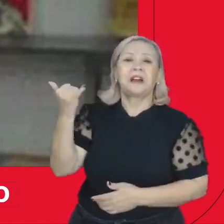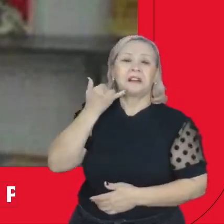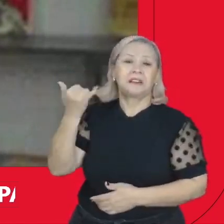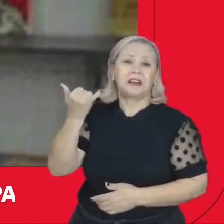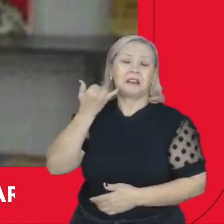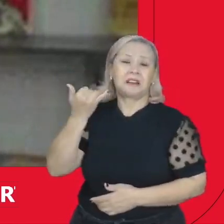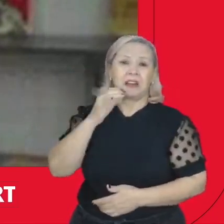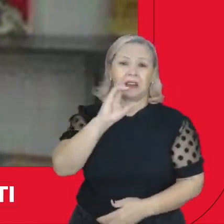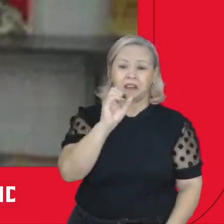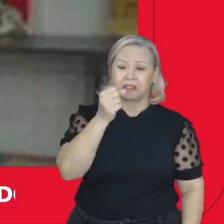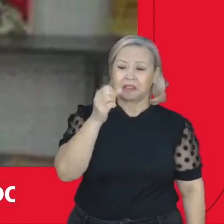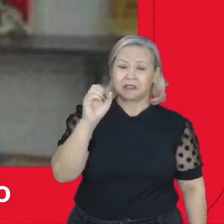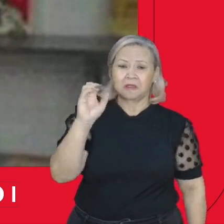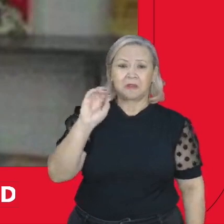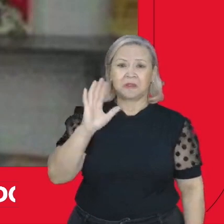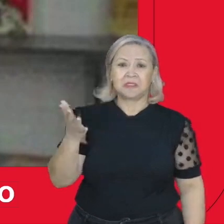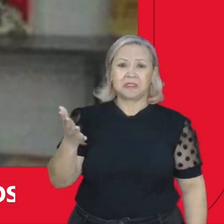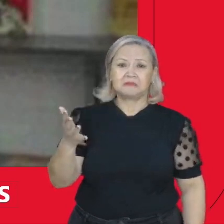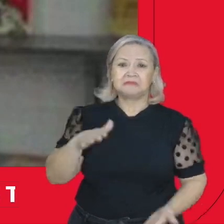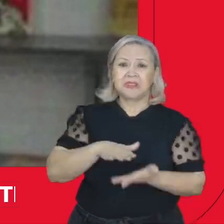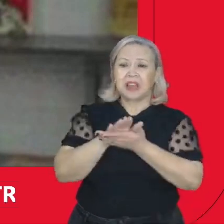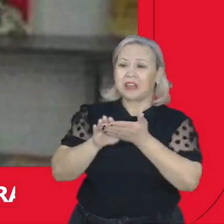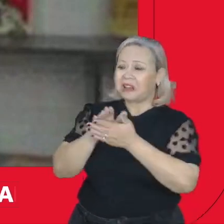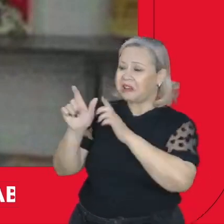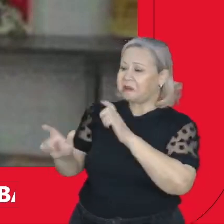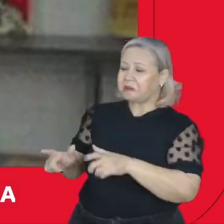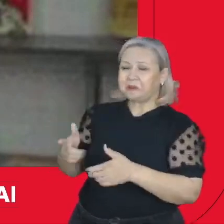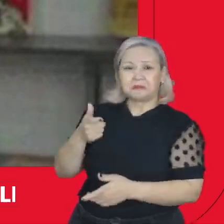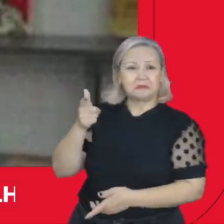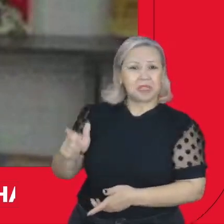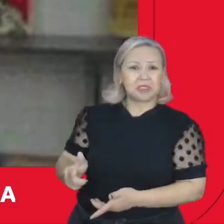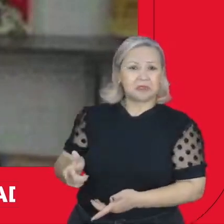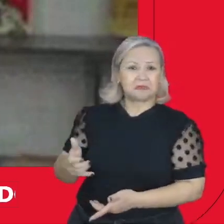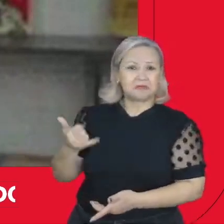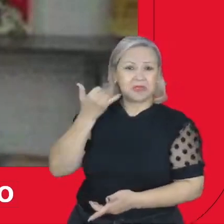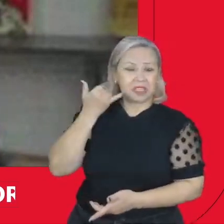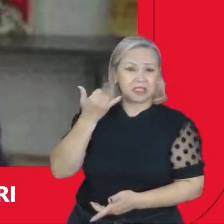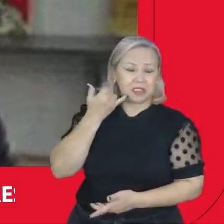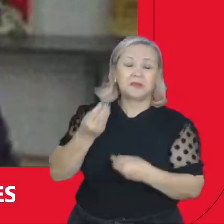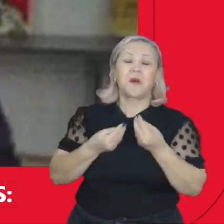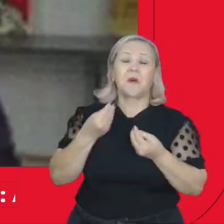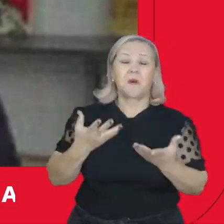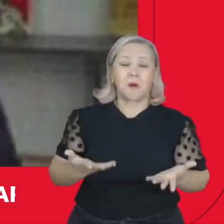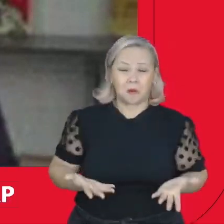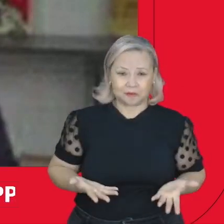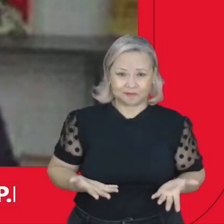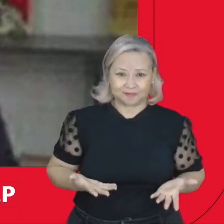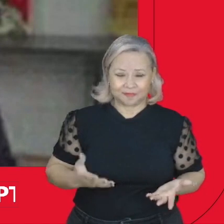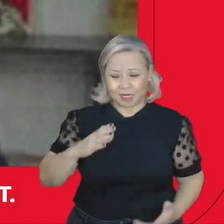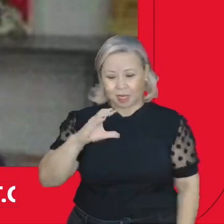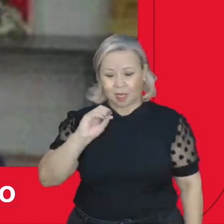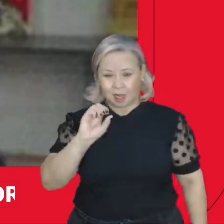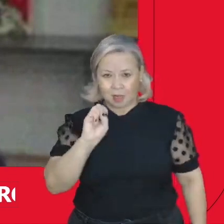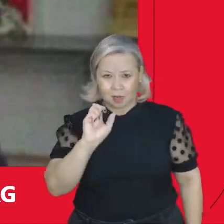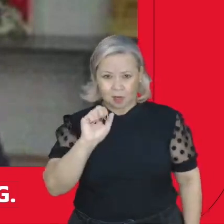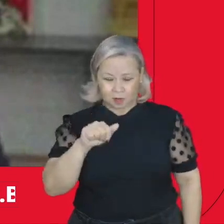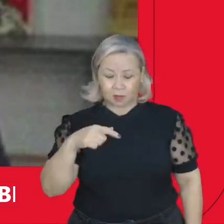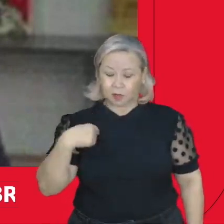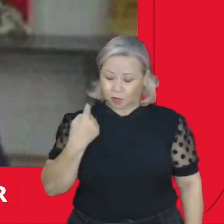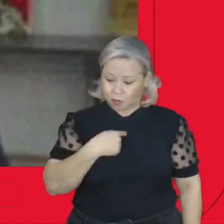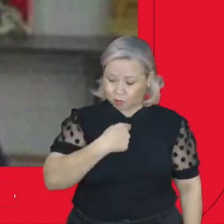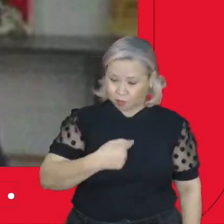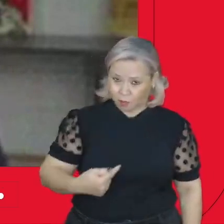0800 sem ninguém te atender e a água faltando em casa. Eu tenho esse compromisso. A Corsã, no nosso governo, vai ser